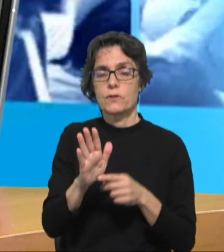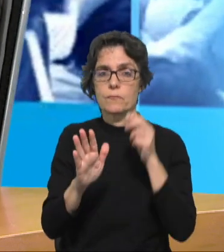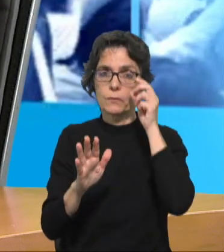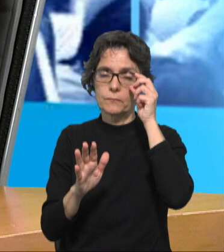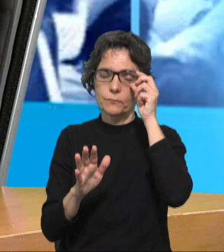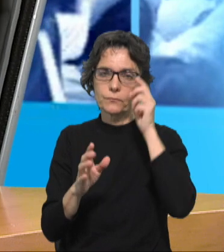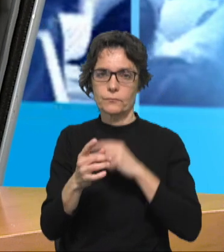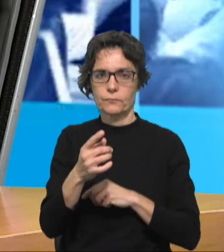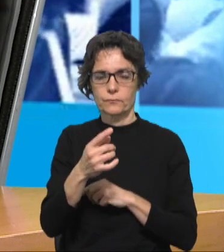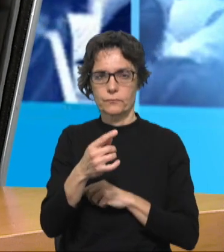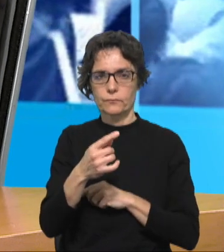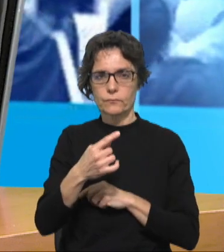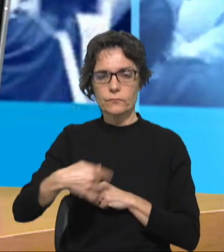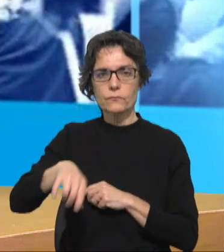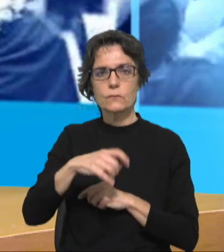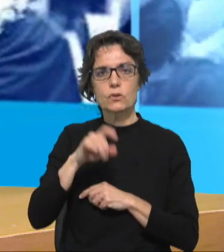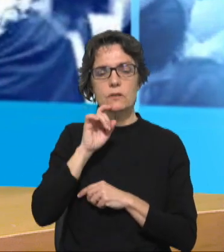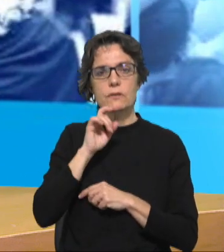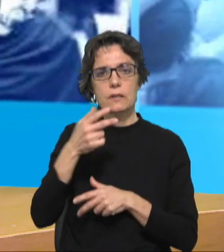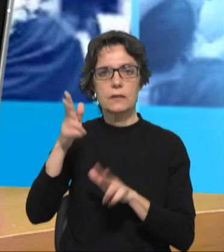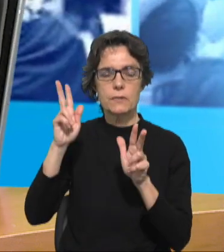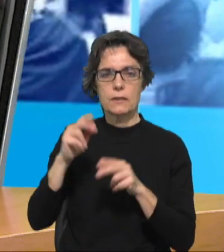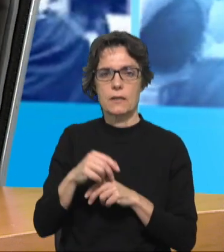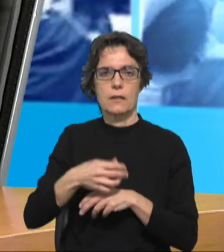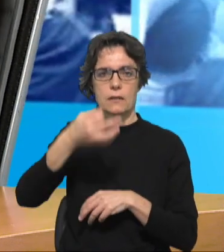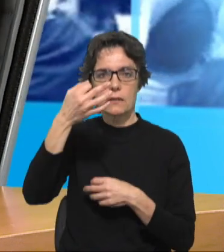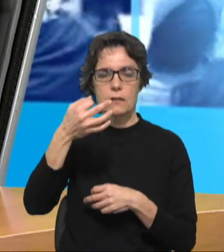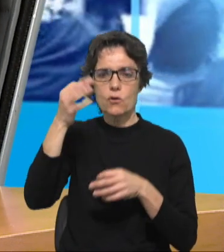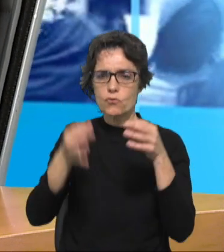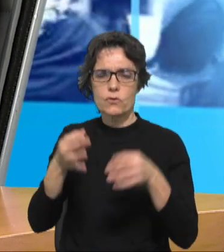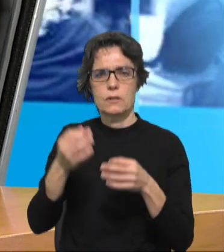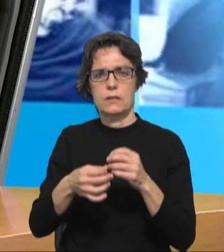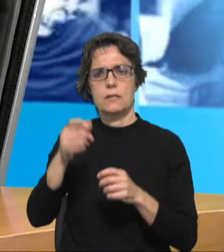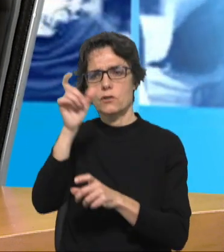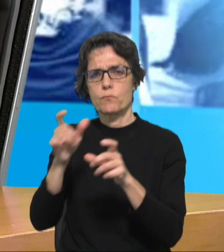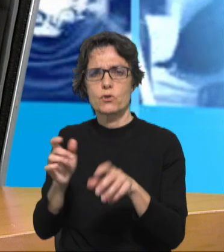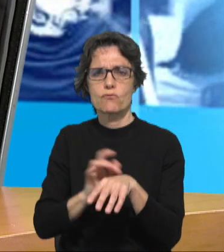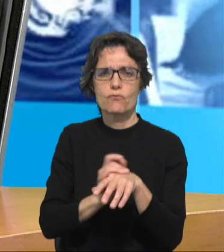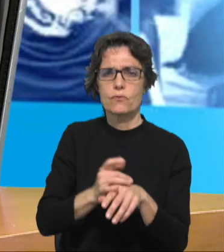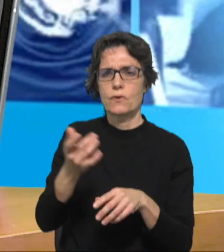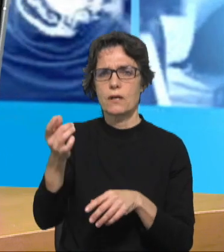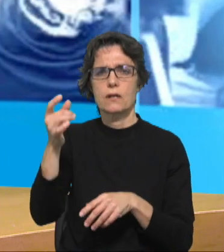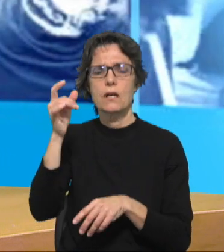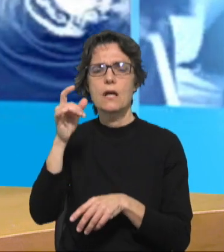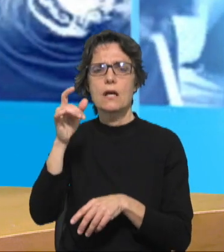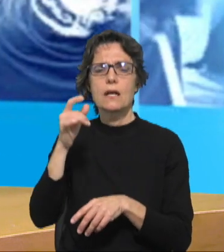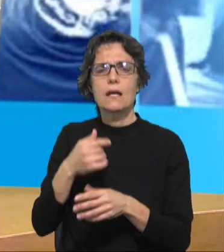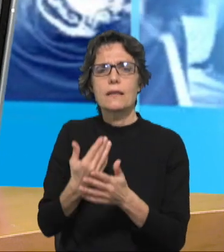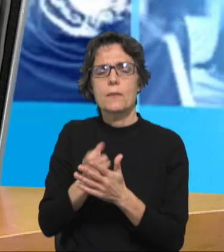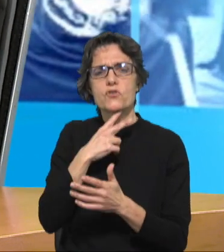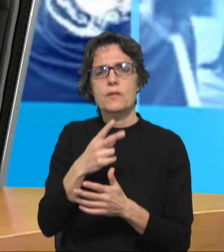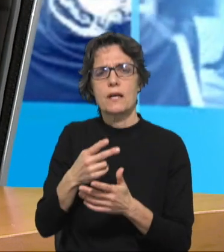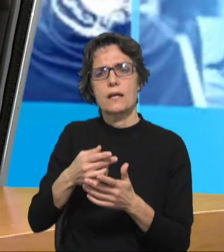desde o início, né? Defender a liberdade, a justiça, os oprimidos, defender os sem voz, os